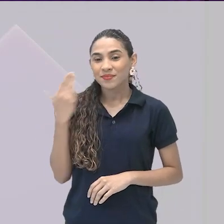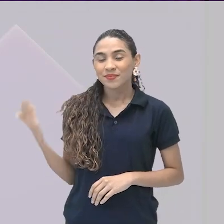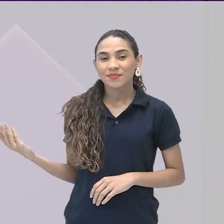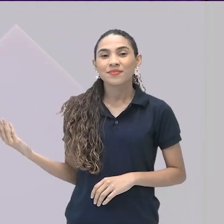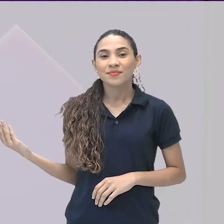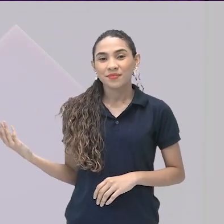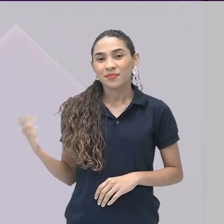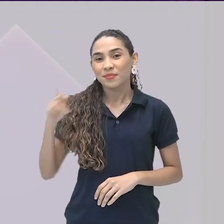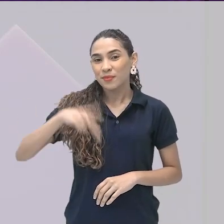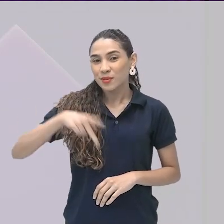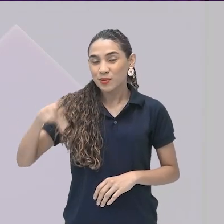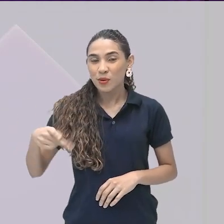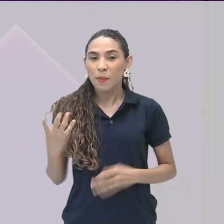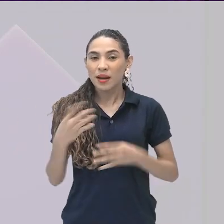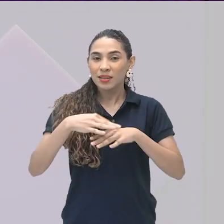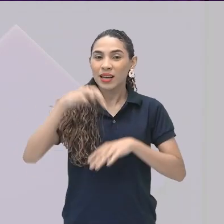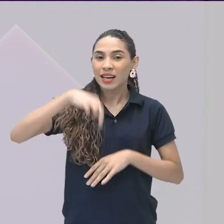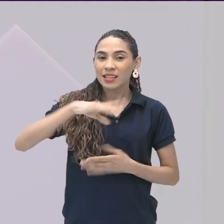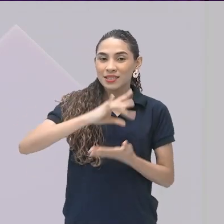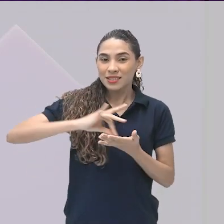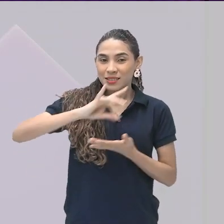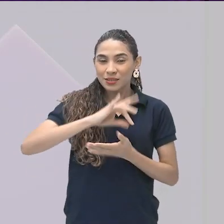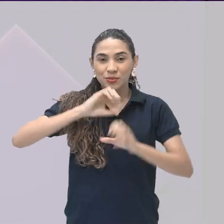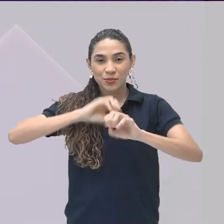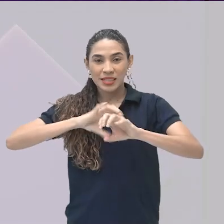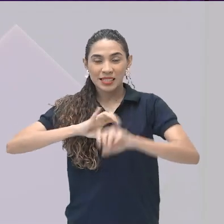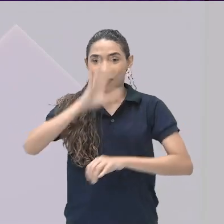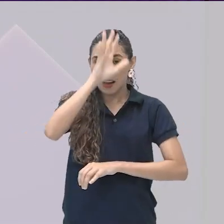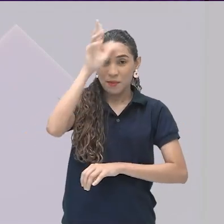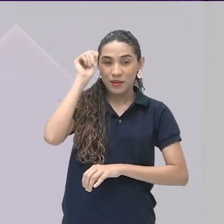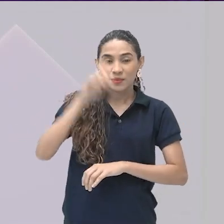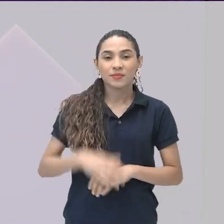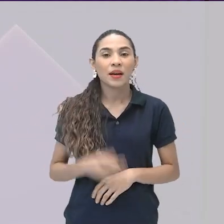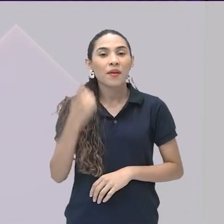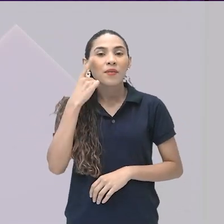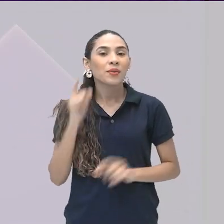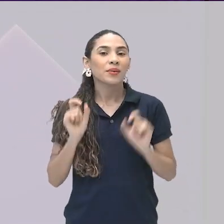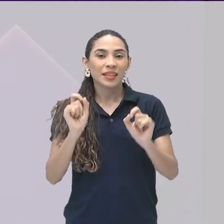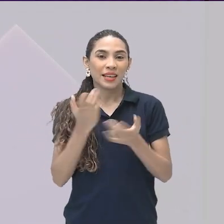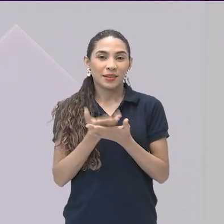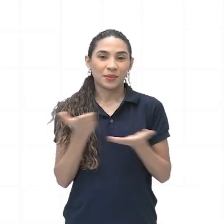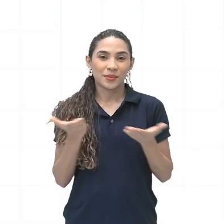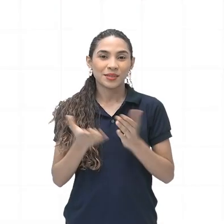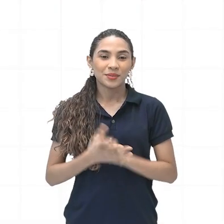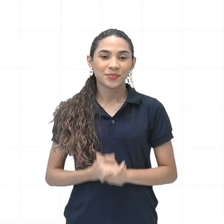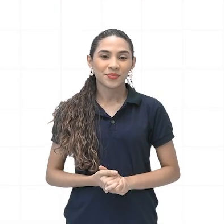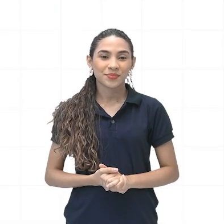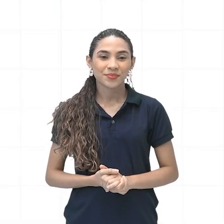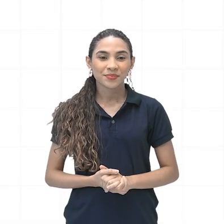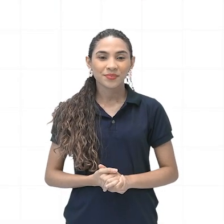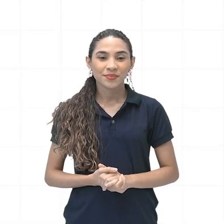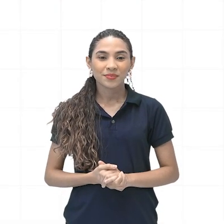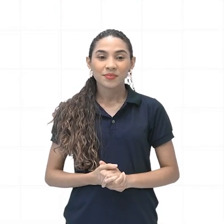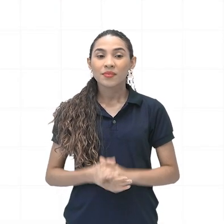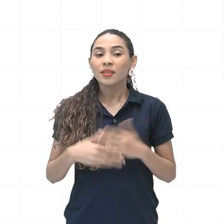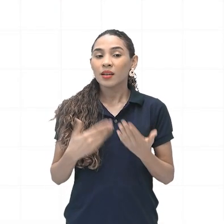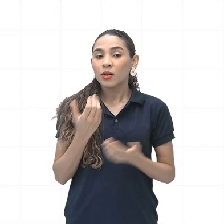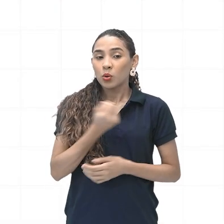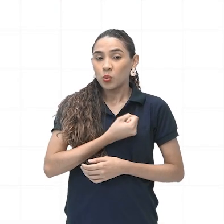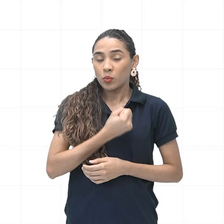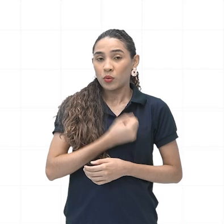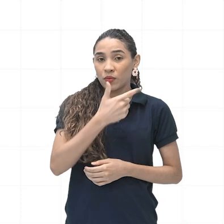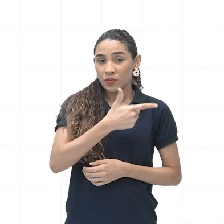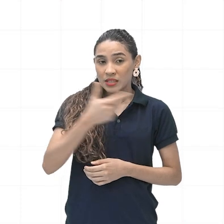Santos, professor de matemática aqui do Centro de Mídias de Educação do Amazonas, e vamos ver o que temos para a nossa aula. Aula de